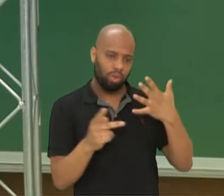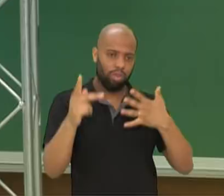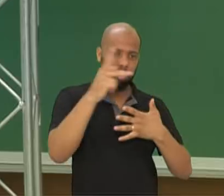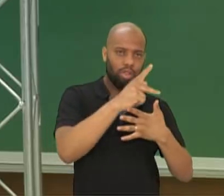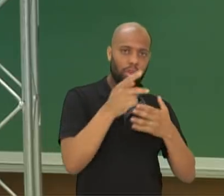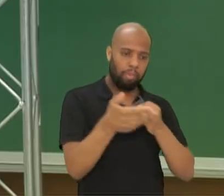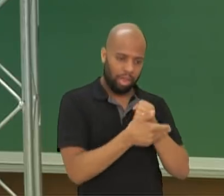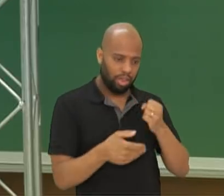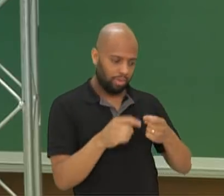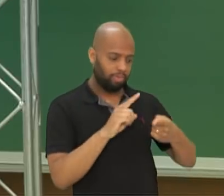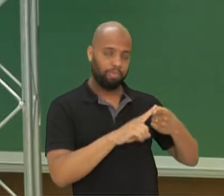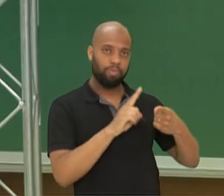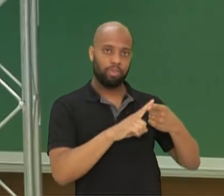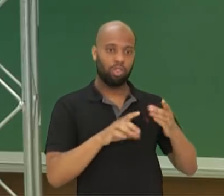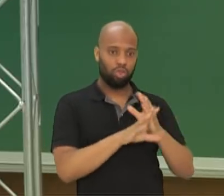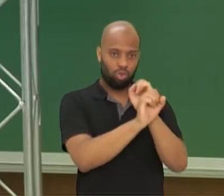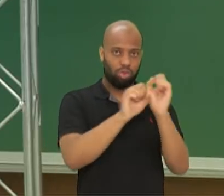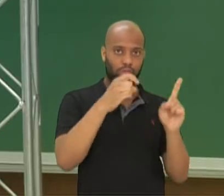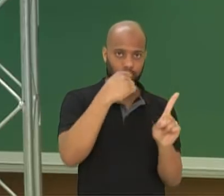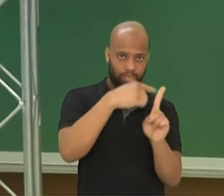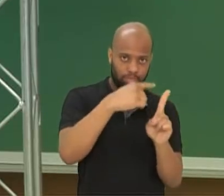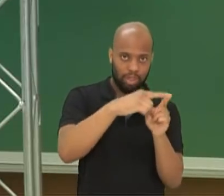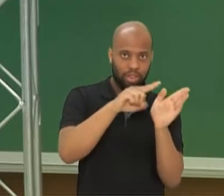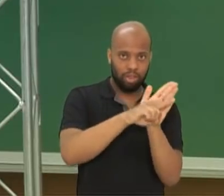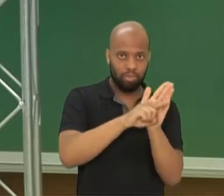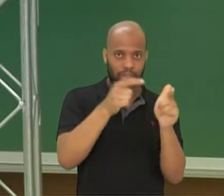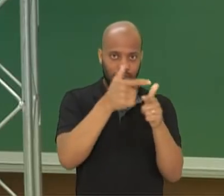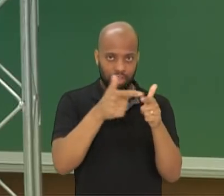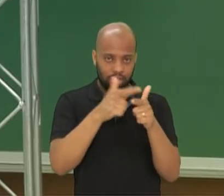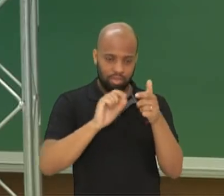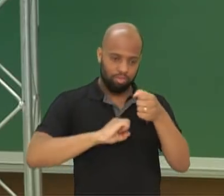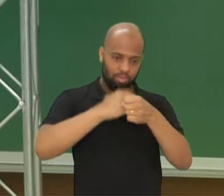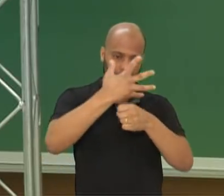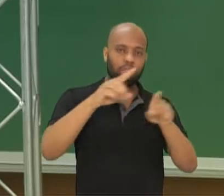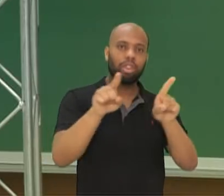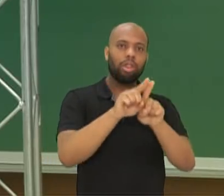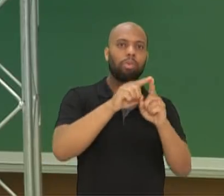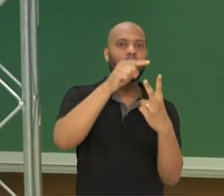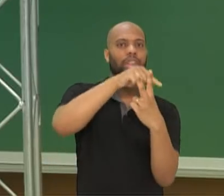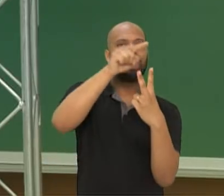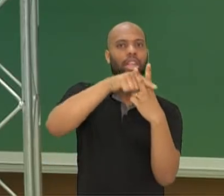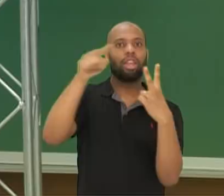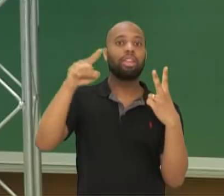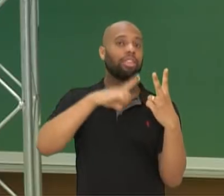operações básicas. Adição, subtração, multiplicação, divisão, potenciação e radiciação.